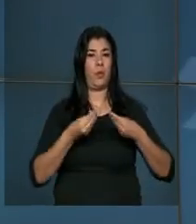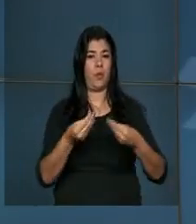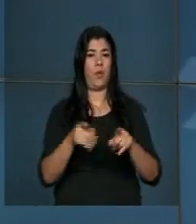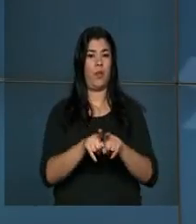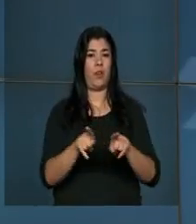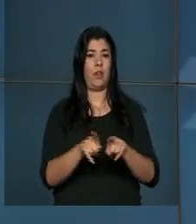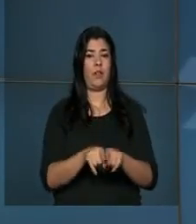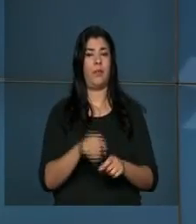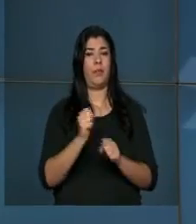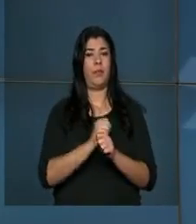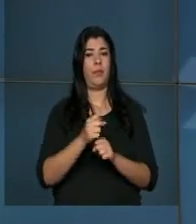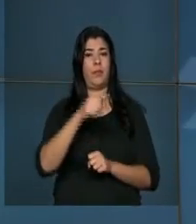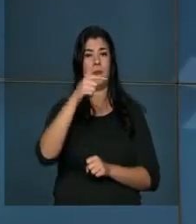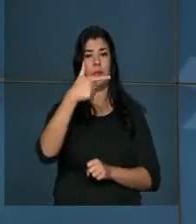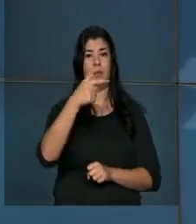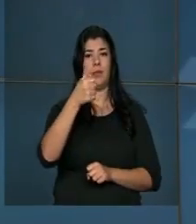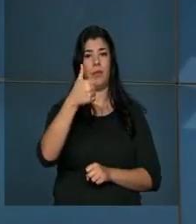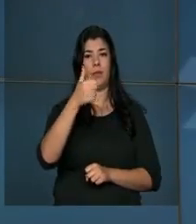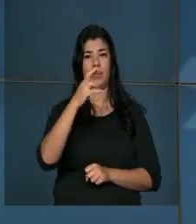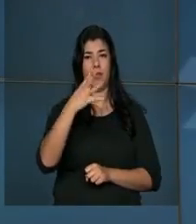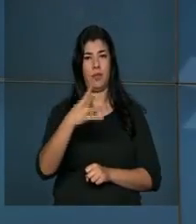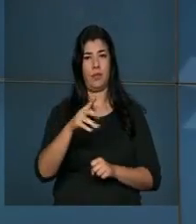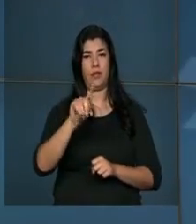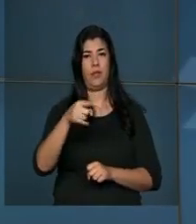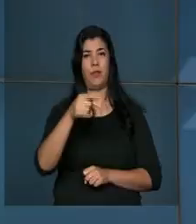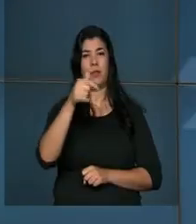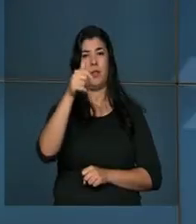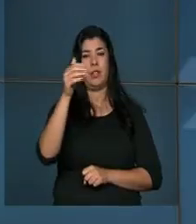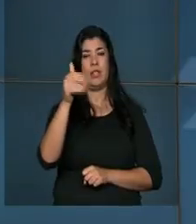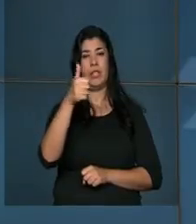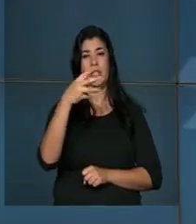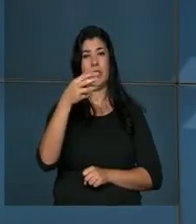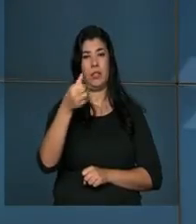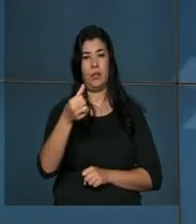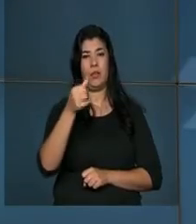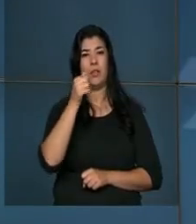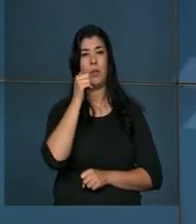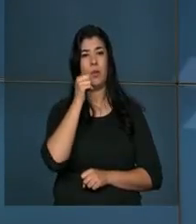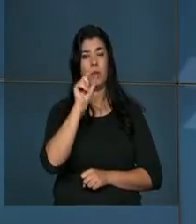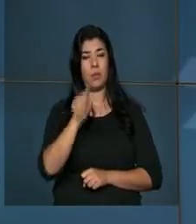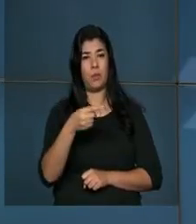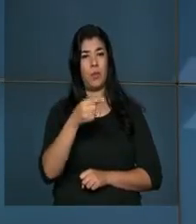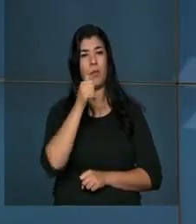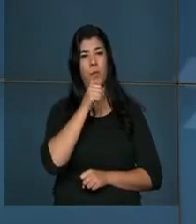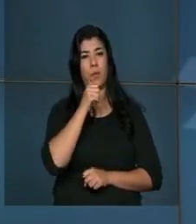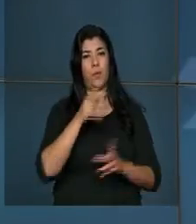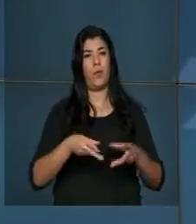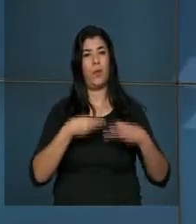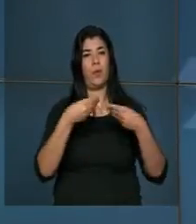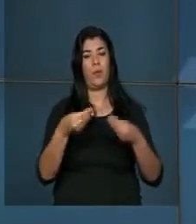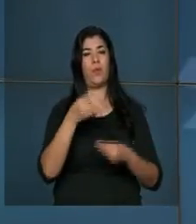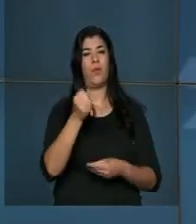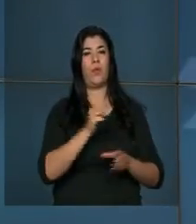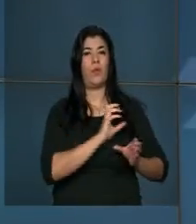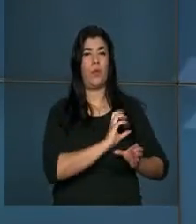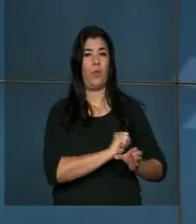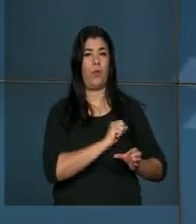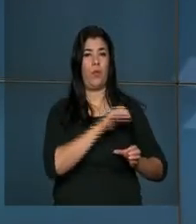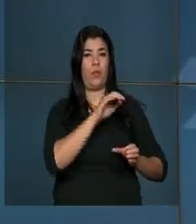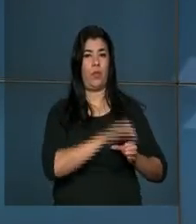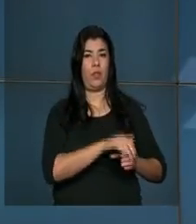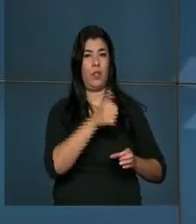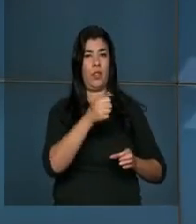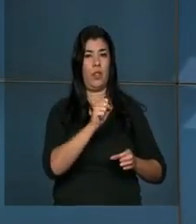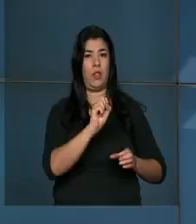doação. Em 2014, 164 mil mulheres doaram leite e coletaram 184 mil litros de